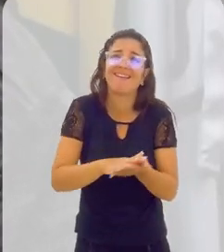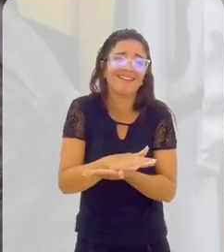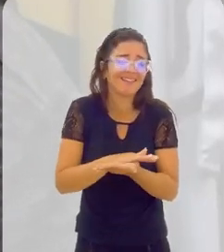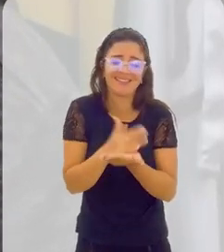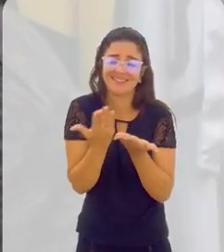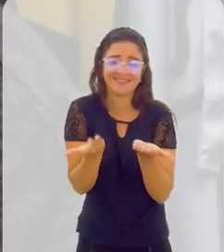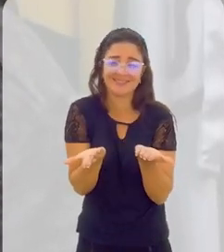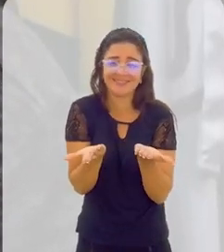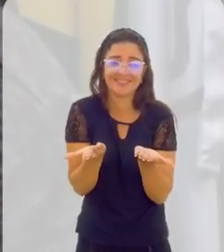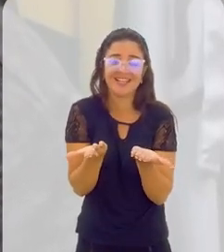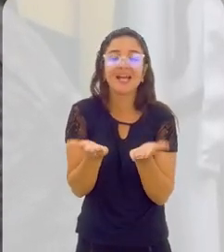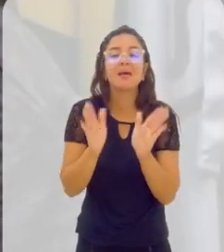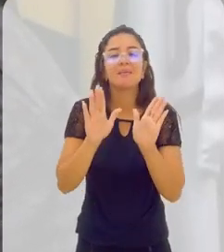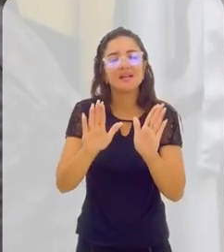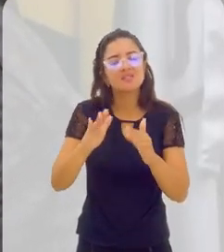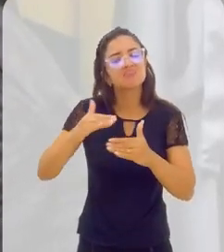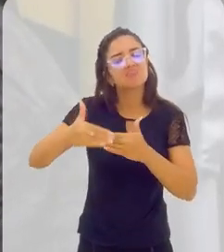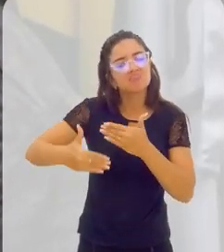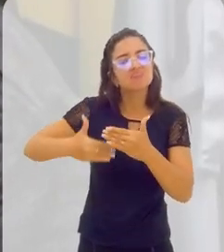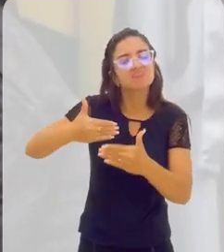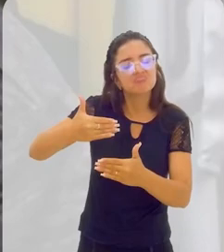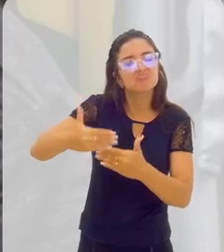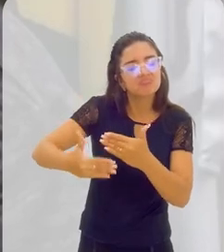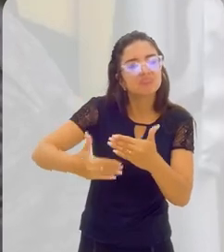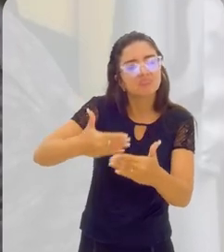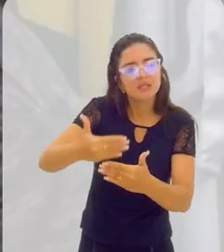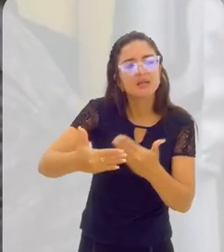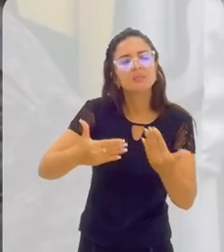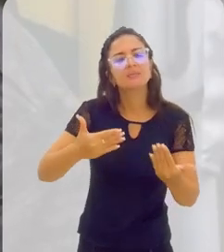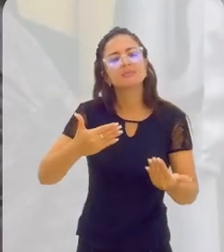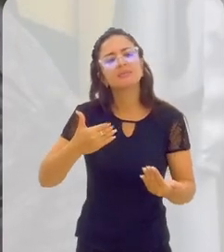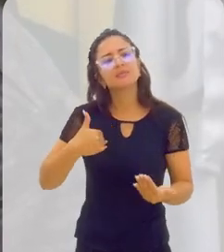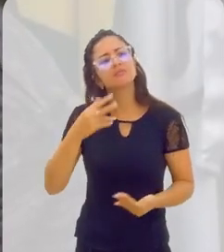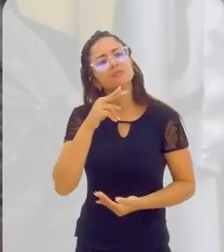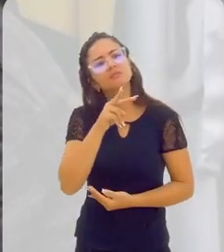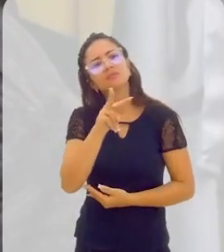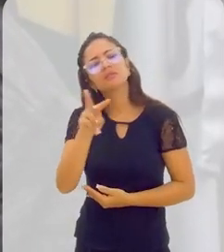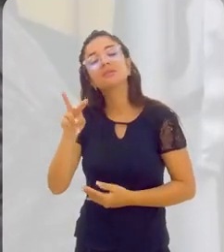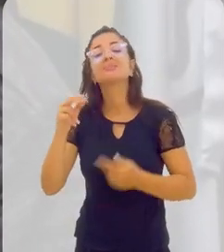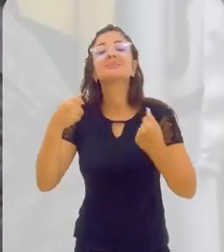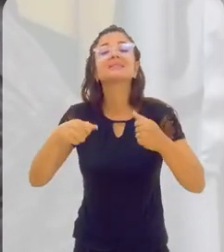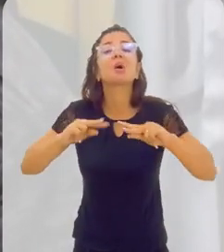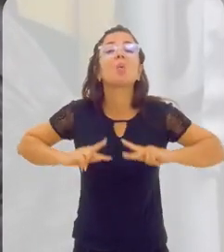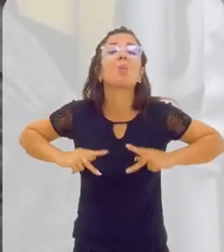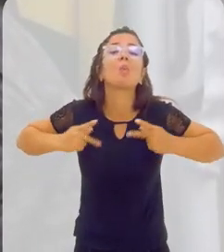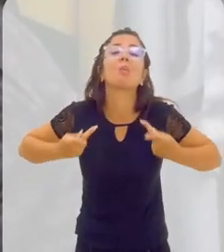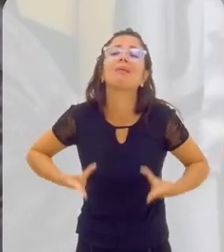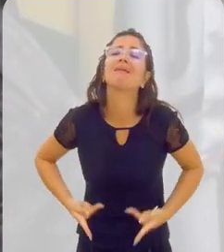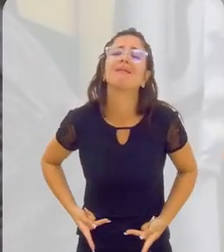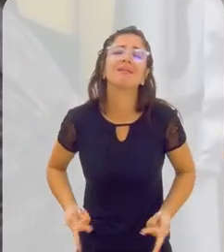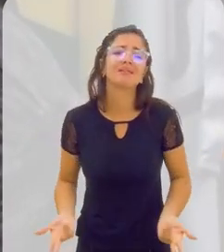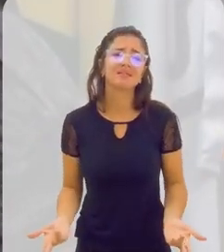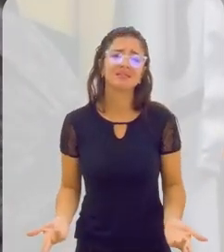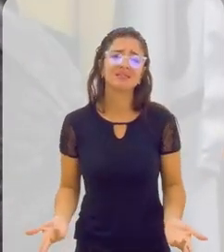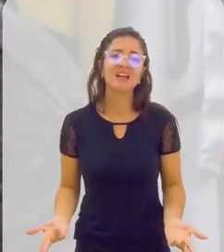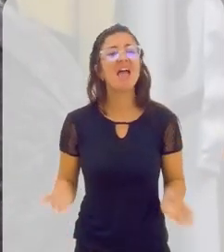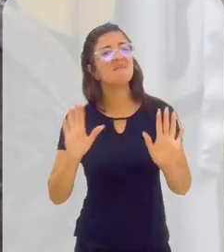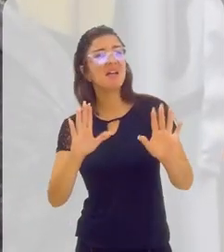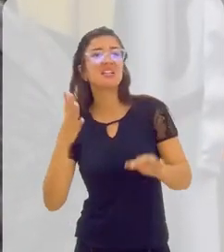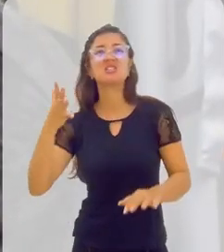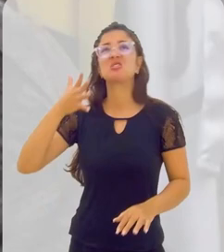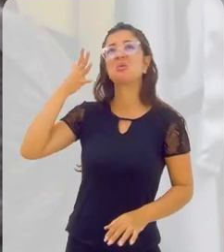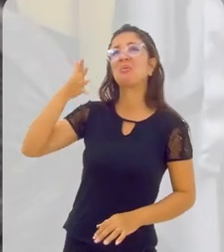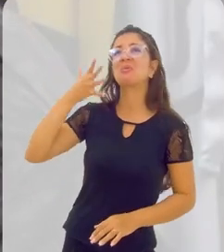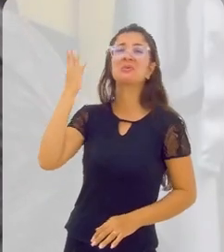é você mas foi durante o tempo Eu sempre tive uma visão da humanização não pelo